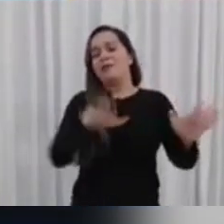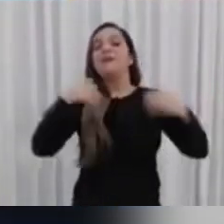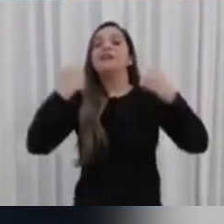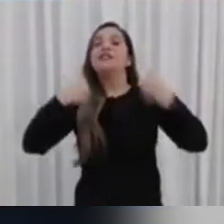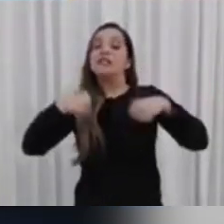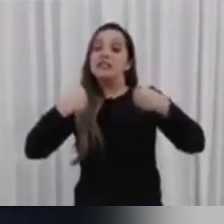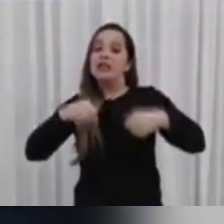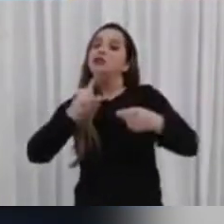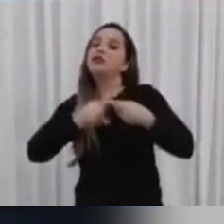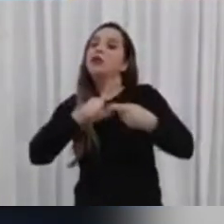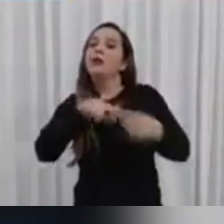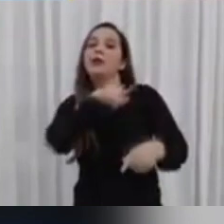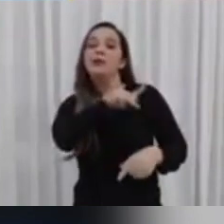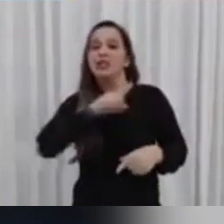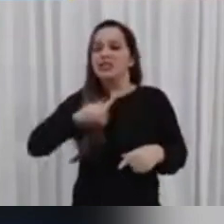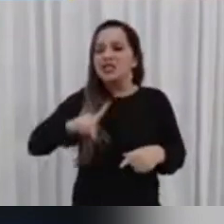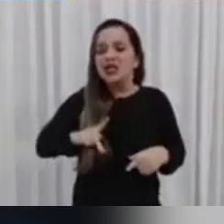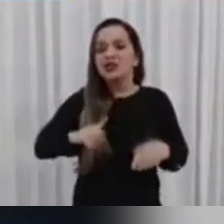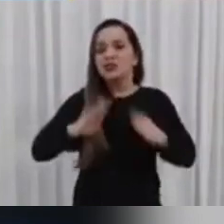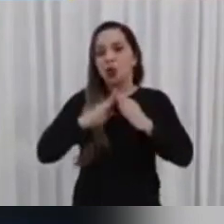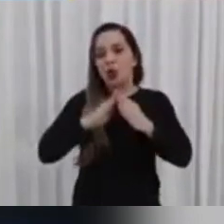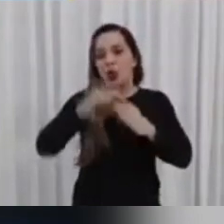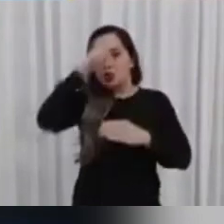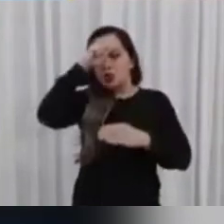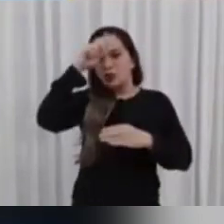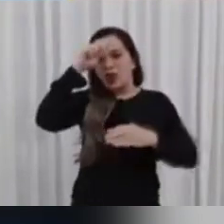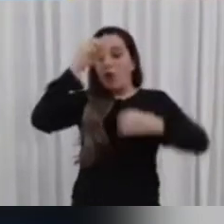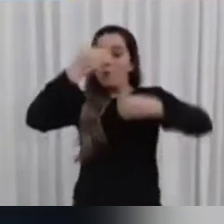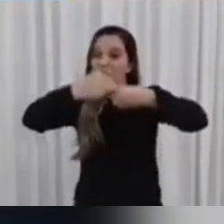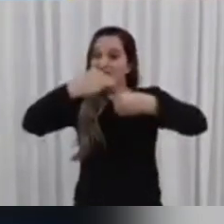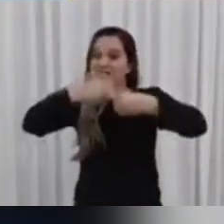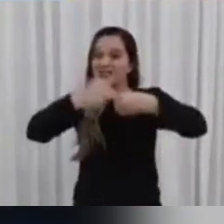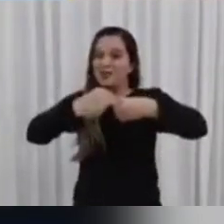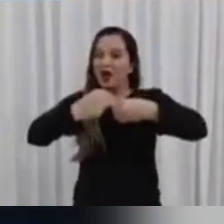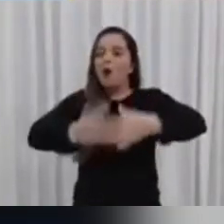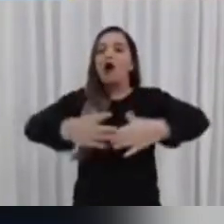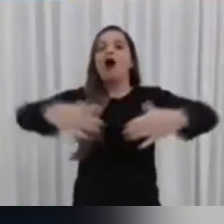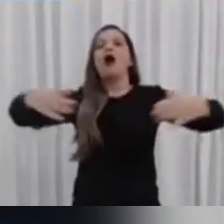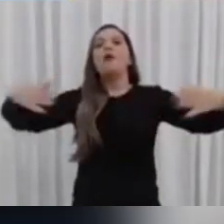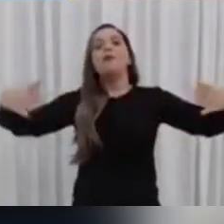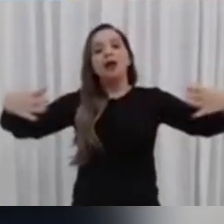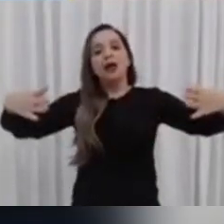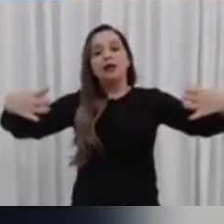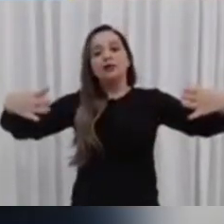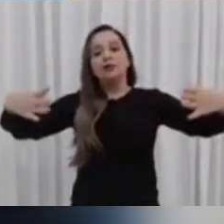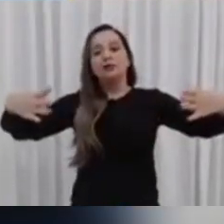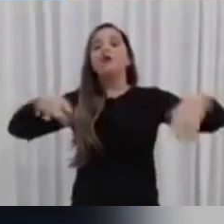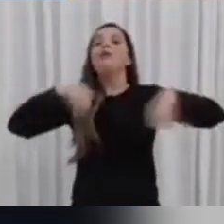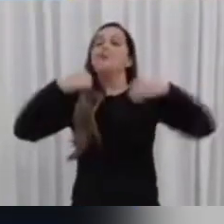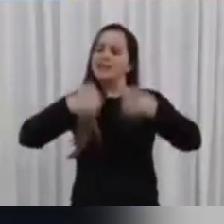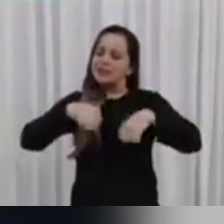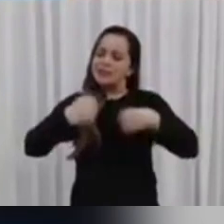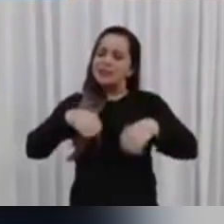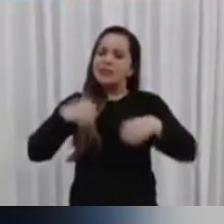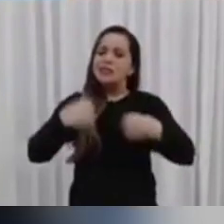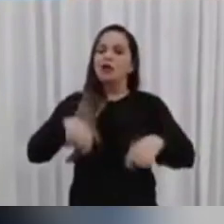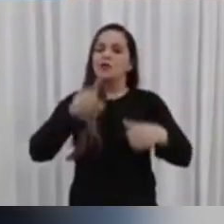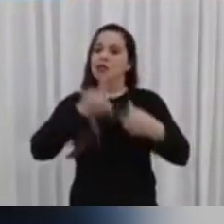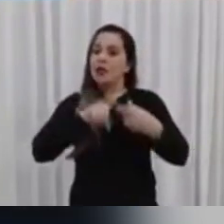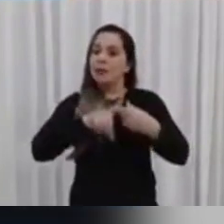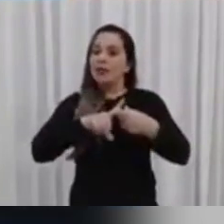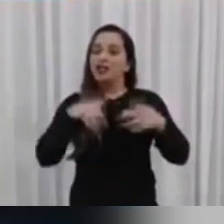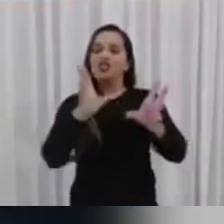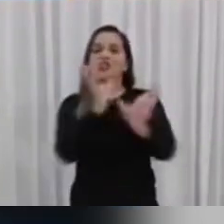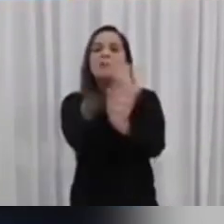Precisamos também, presidente, que o nosso hospital municipal seja ampliado. Precisamos de mais leitos no